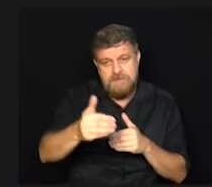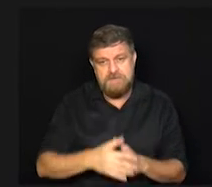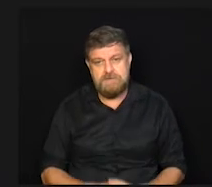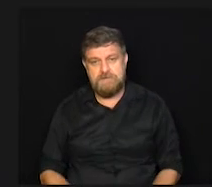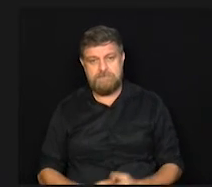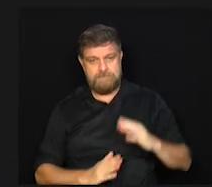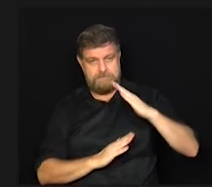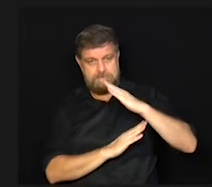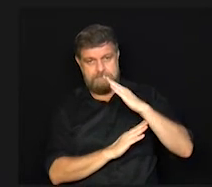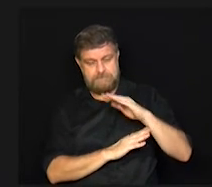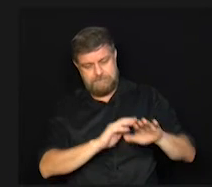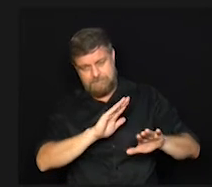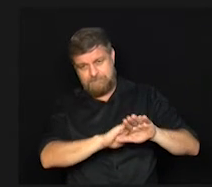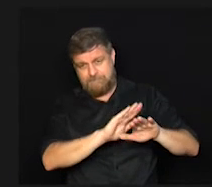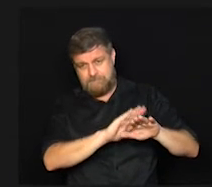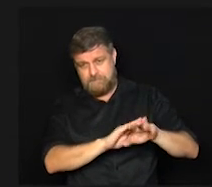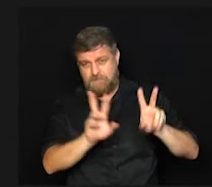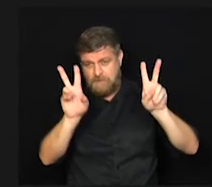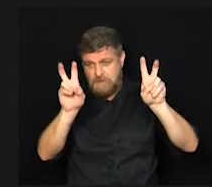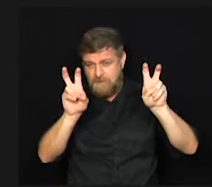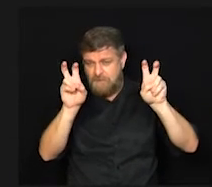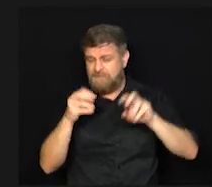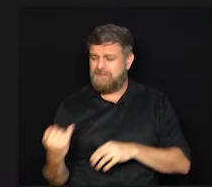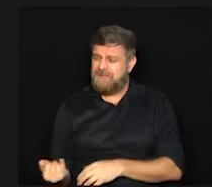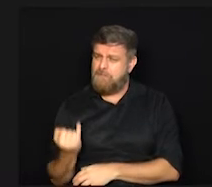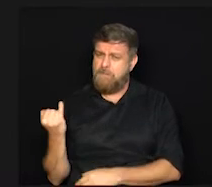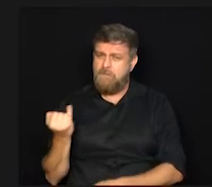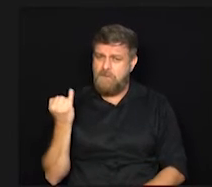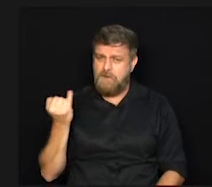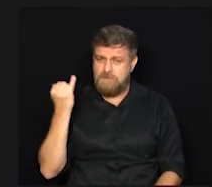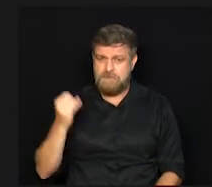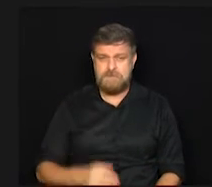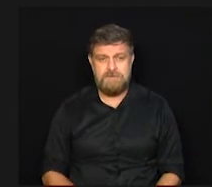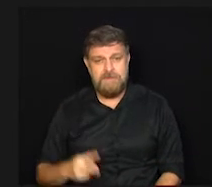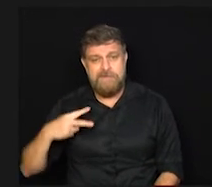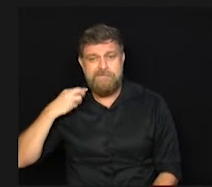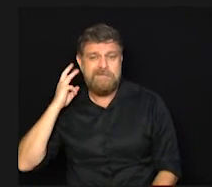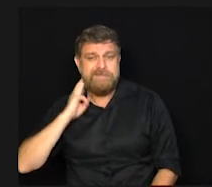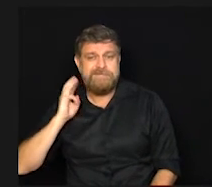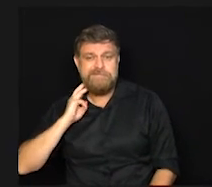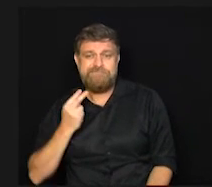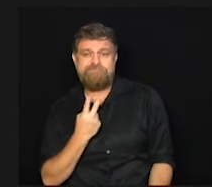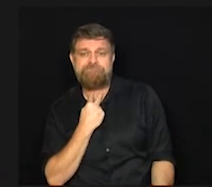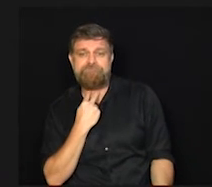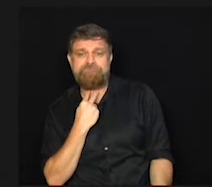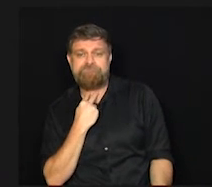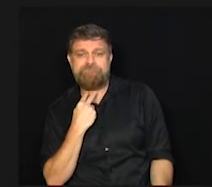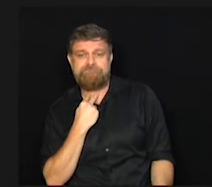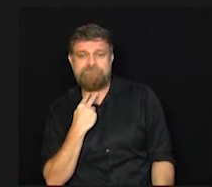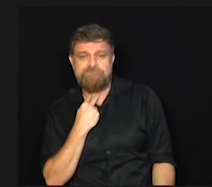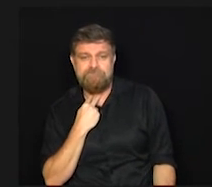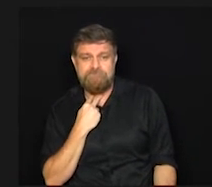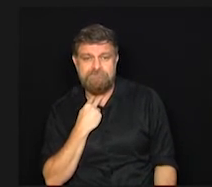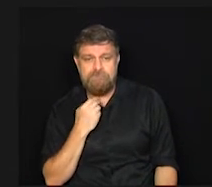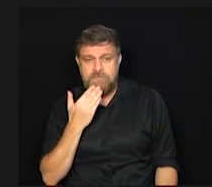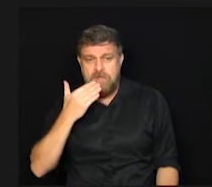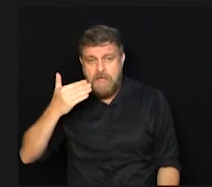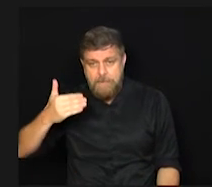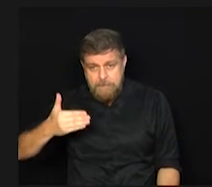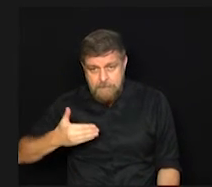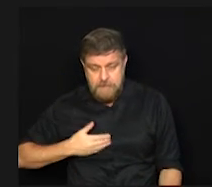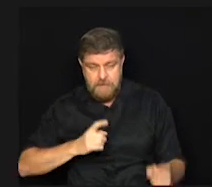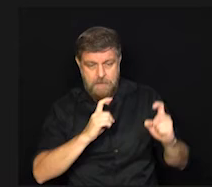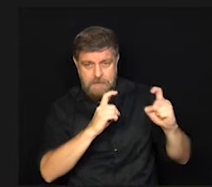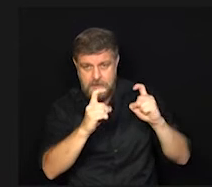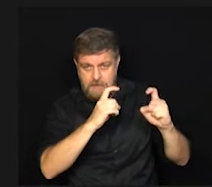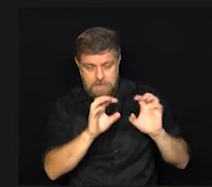Câmara aí, em relação a esse tema que é muito importante. Aí. O vereador não pôde estar presente, mas pediu para que eu acompanhasse a reunião. É um